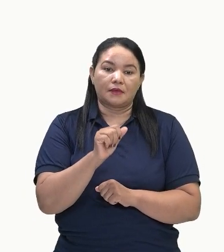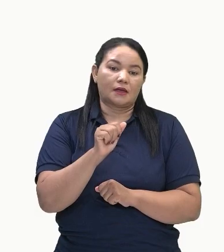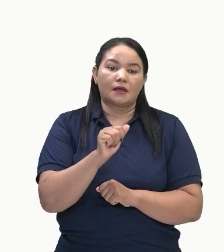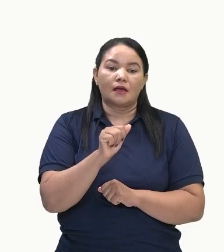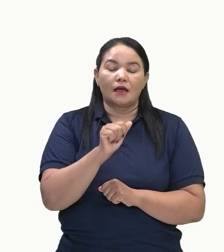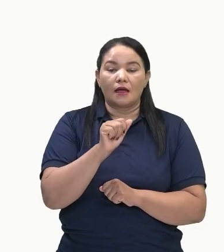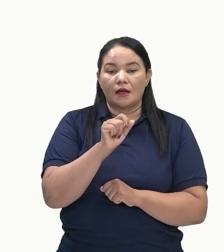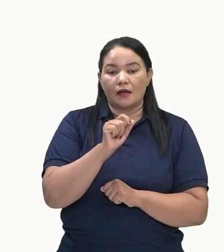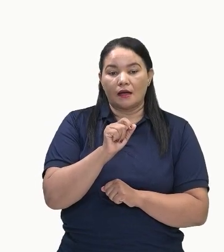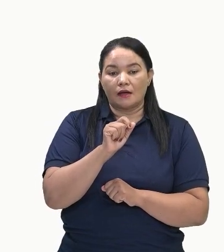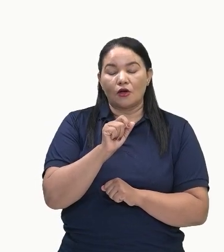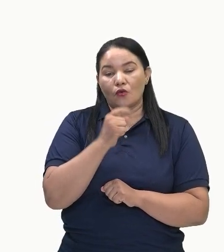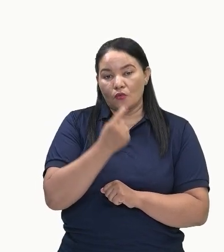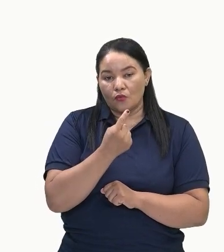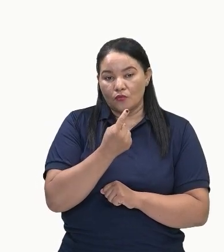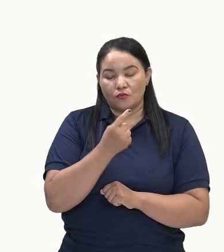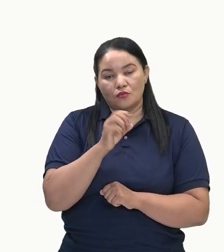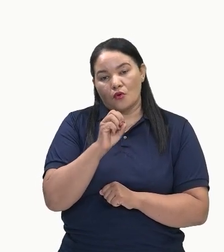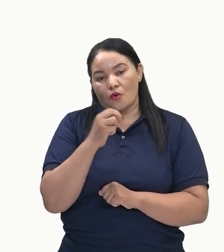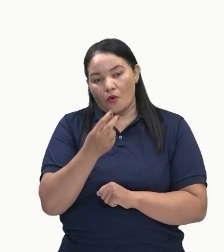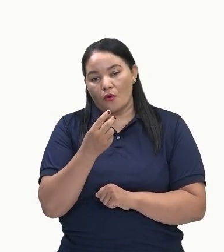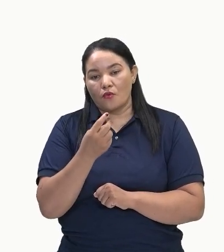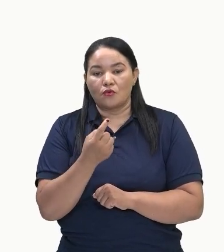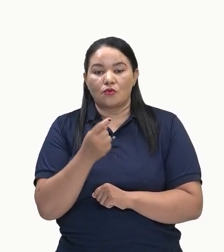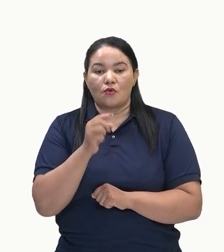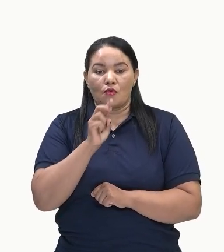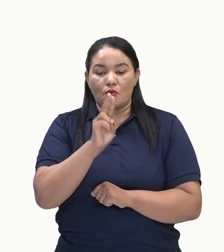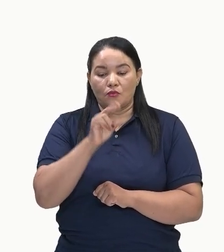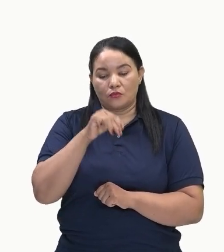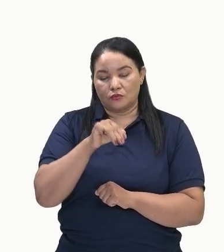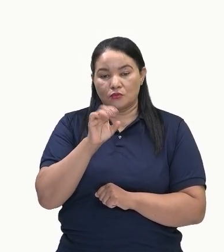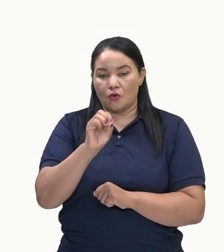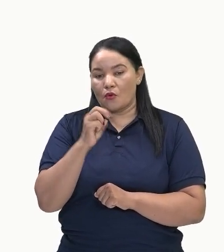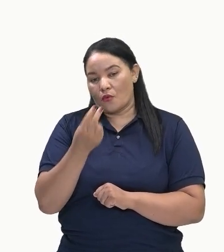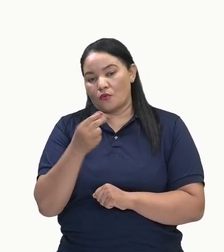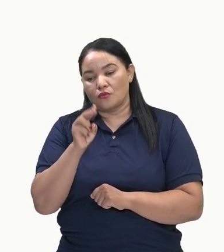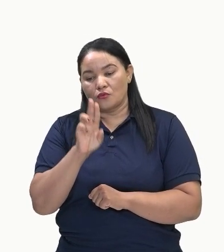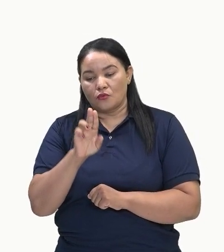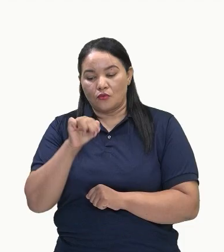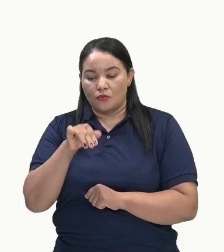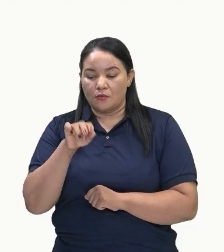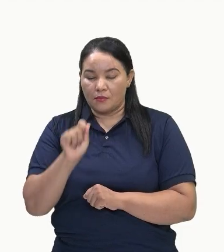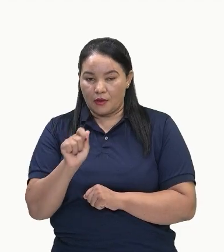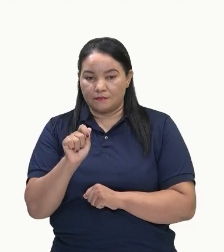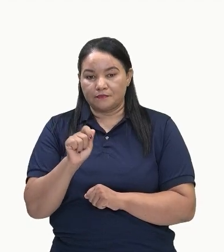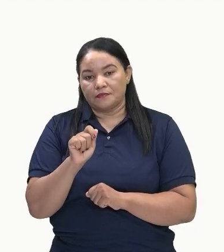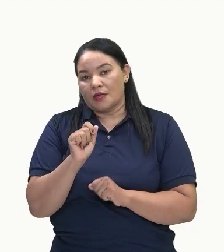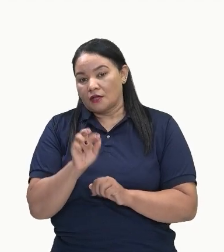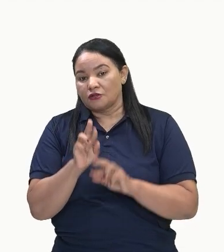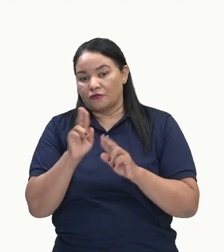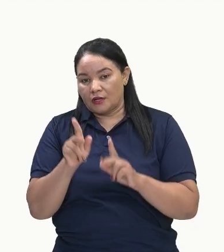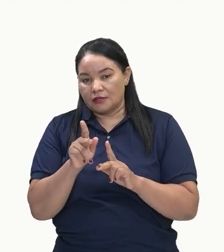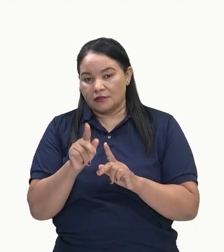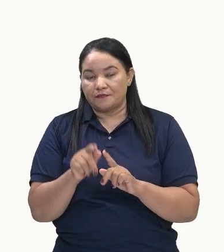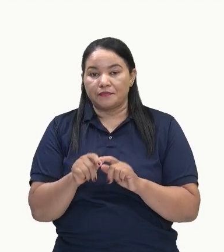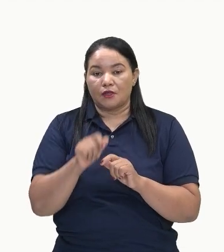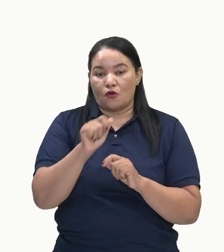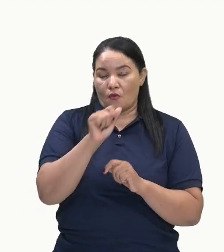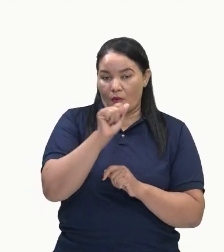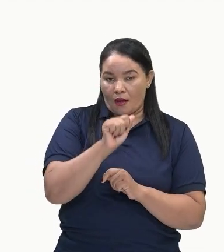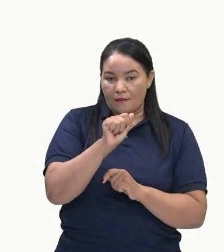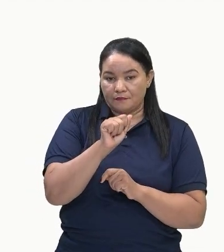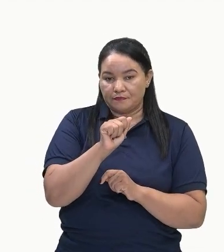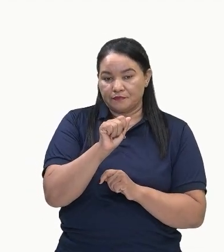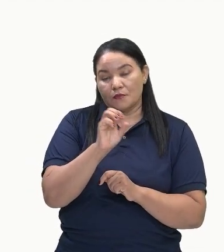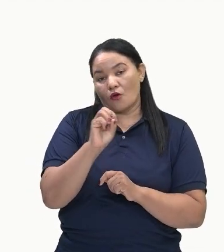significa uma. As duas palavrinhas significam uma. A diferença é que eu vou utilizar o a ou a, né? Para se